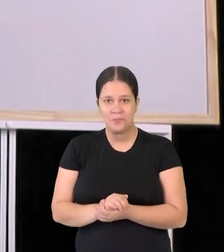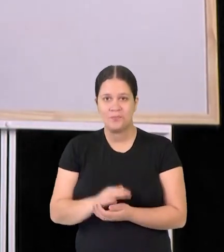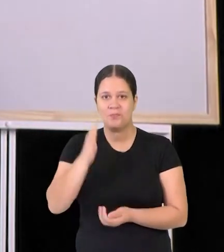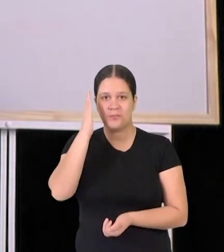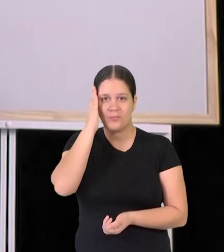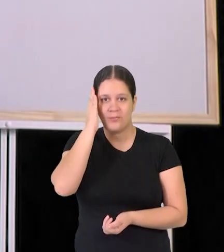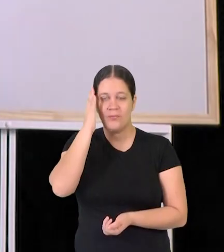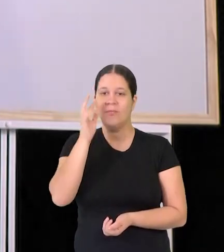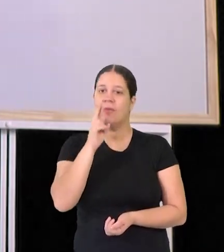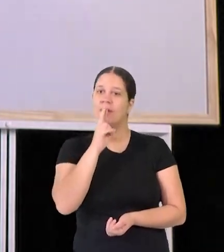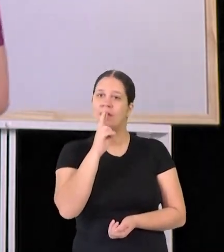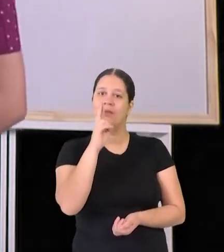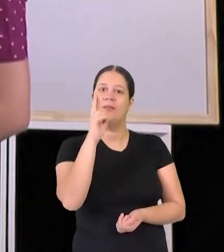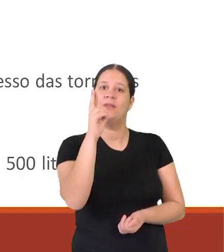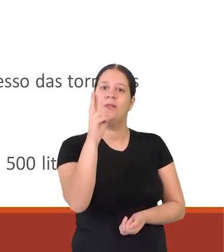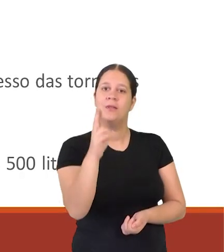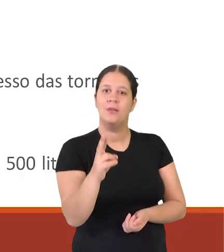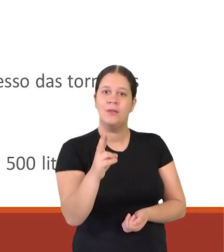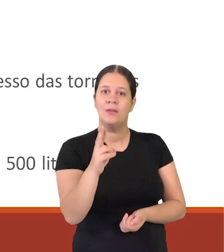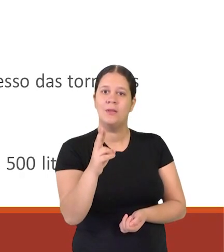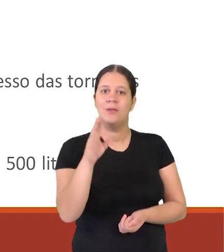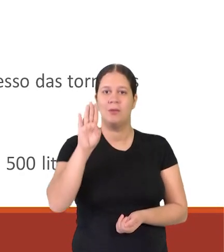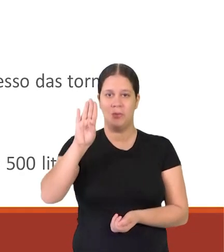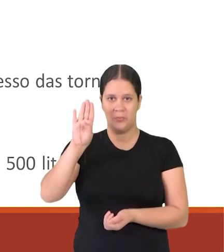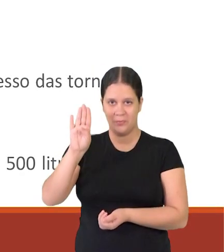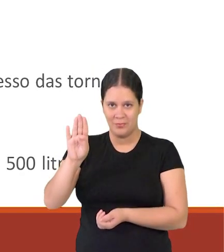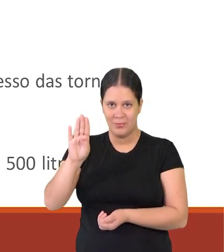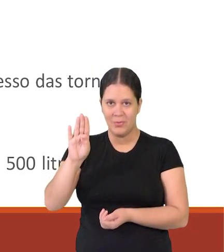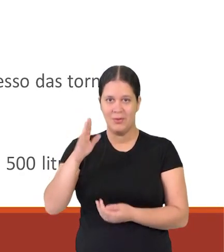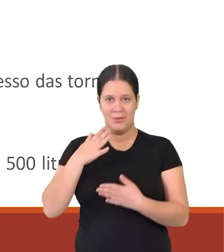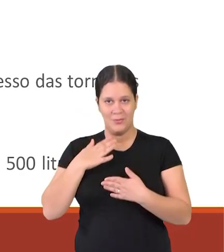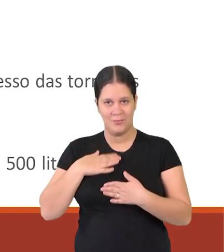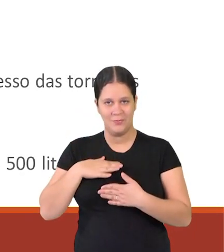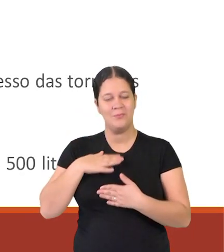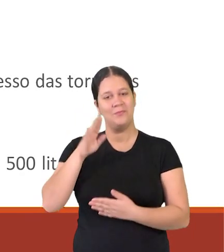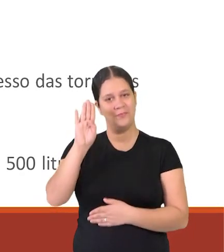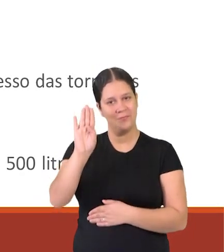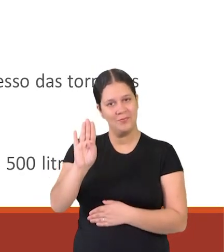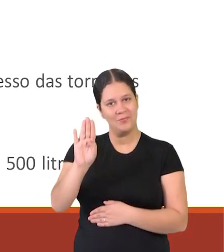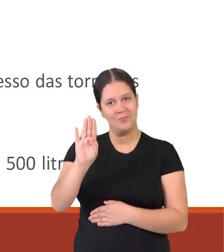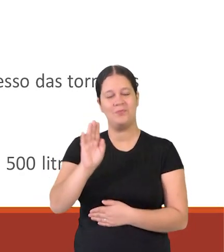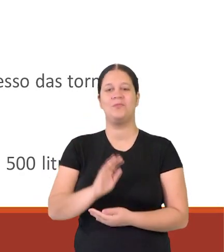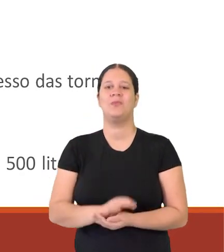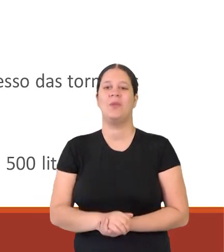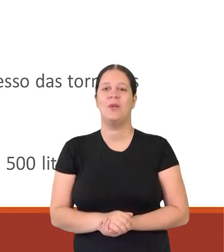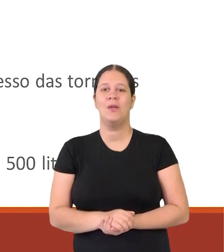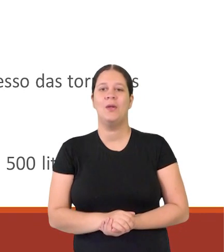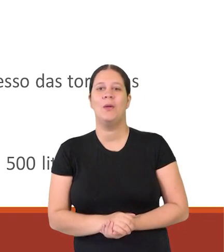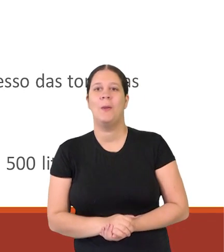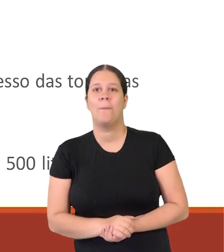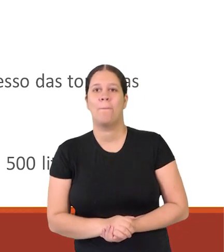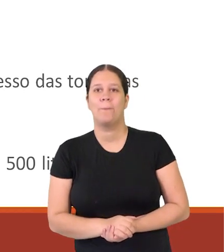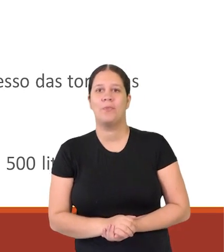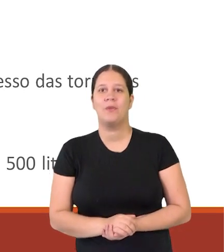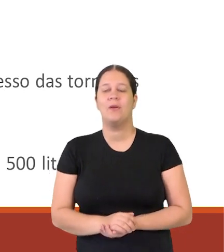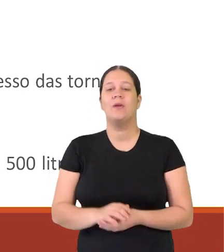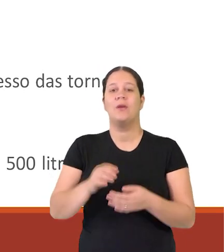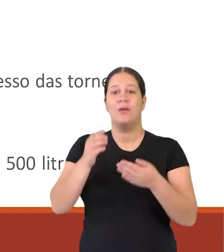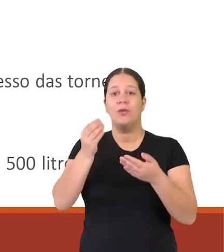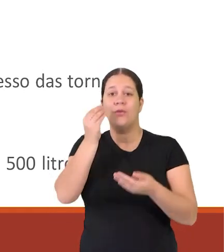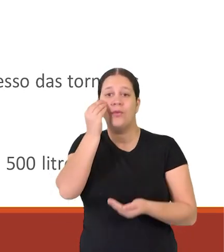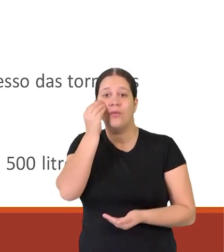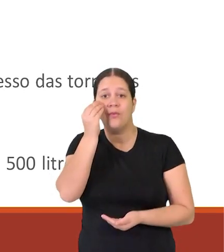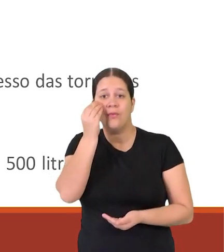beleza? Então a resposta já é a letra B, tranquilo? A resposta já é a letra B. Daí, ó, olha o que